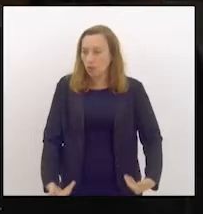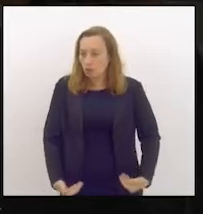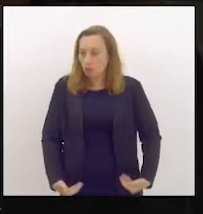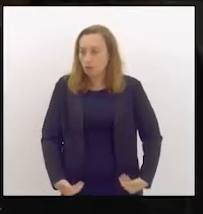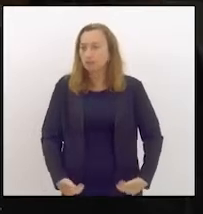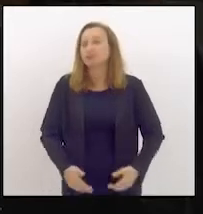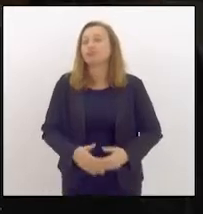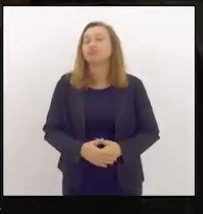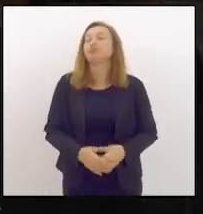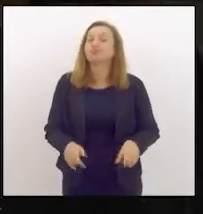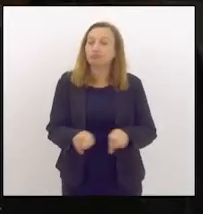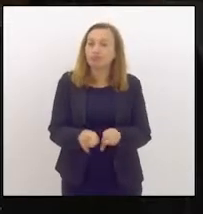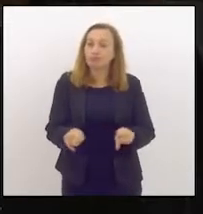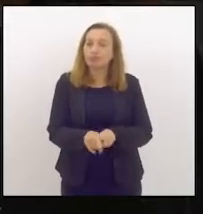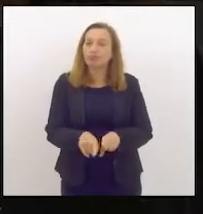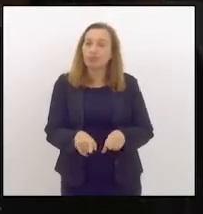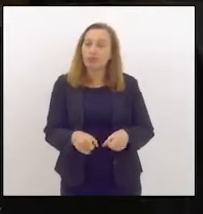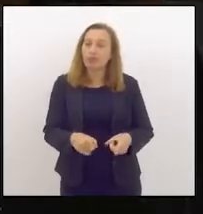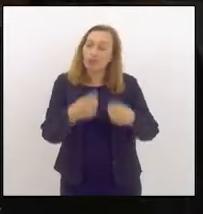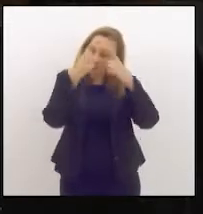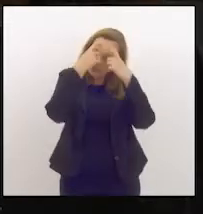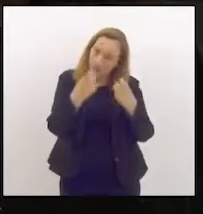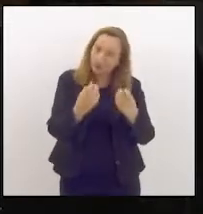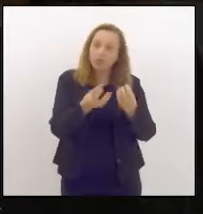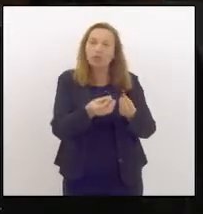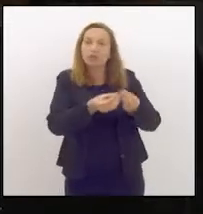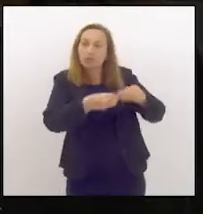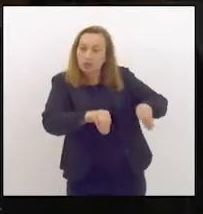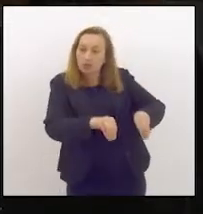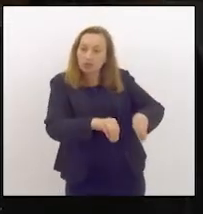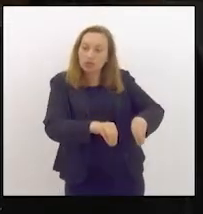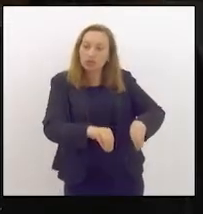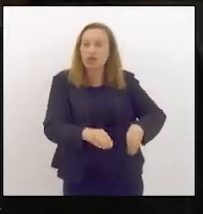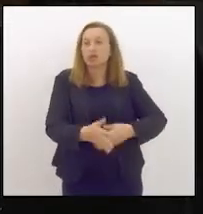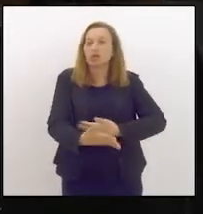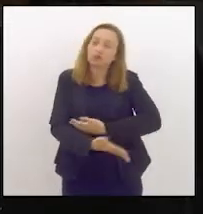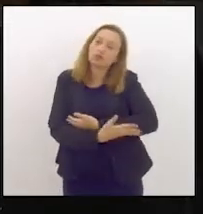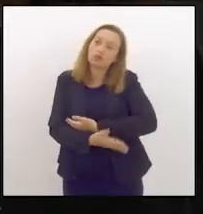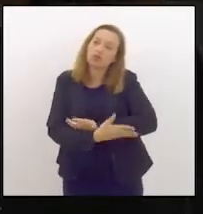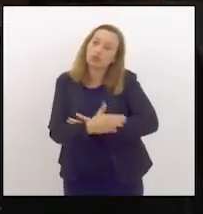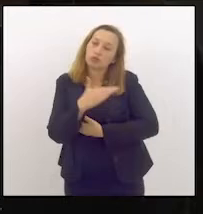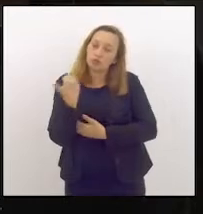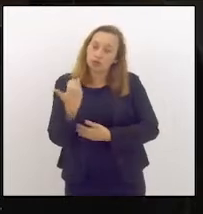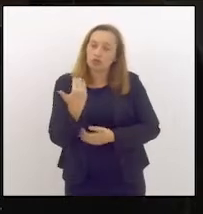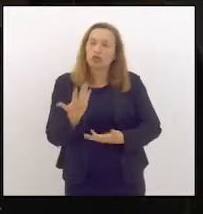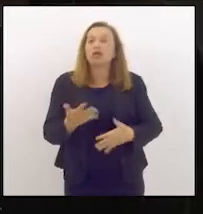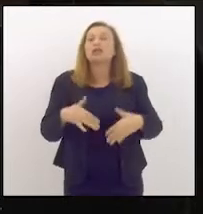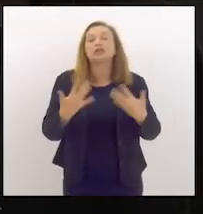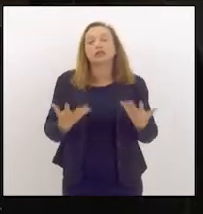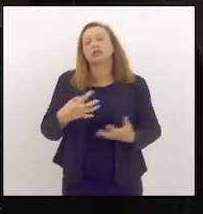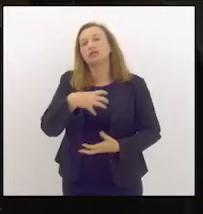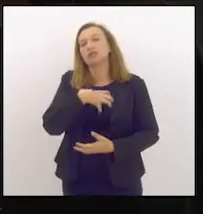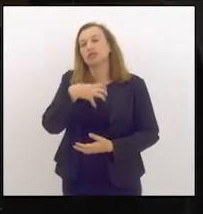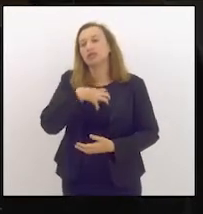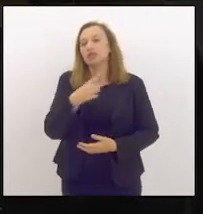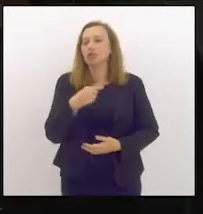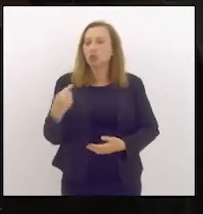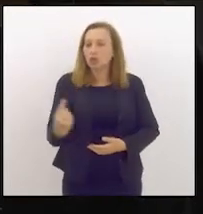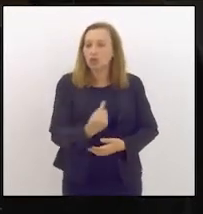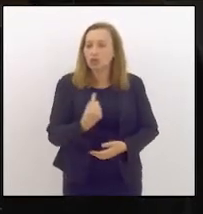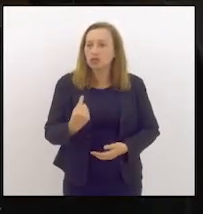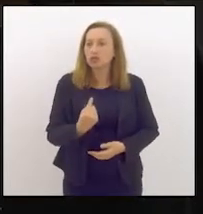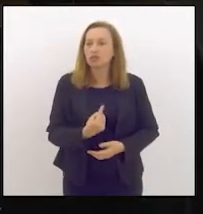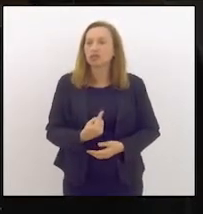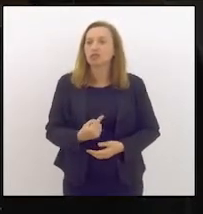e violência que pode aí acabar com o seu filho morto Então nesse sentido nós